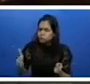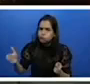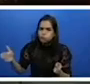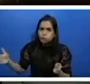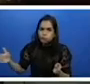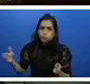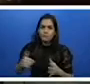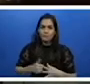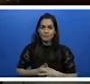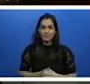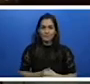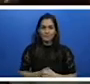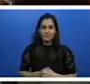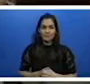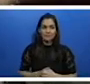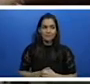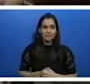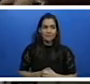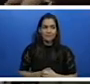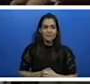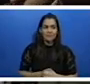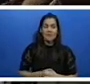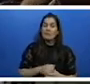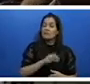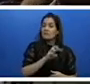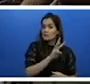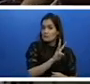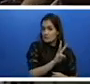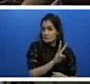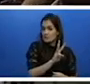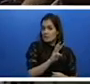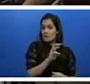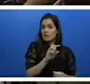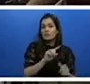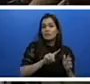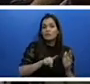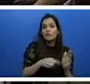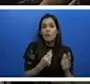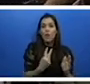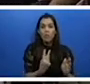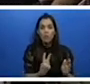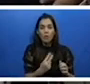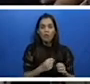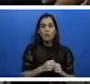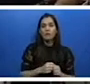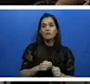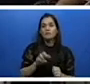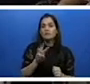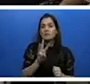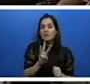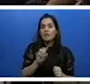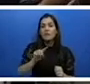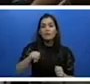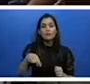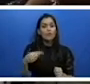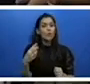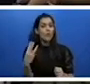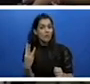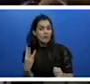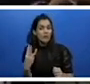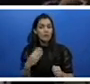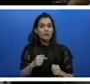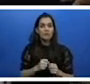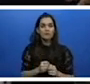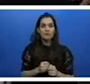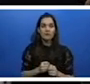3 inteiros e 1 décimos, 3 inteiros e 2 décimos, 3 inteiros e 3